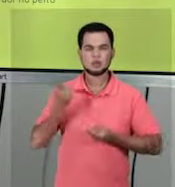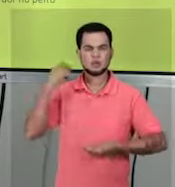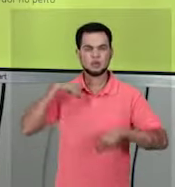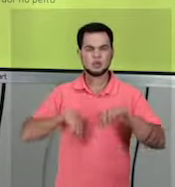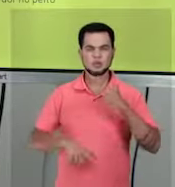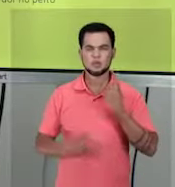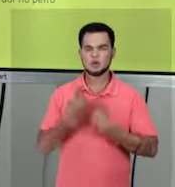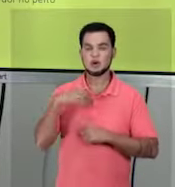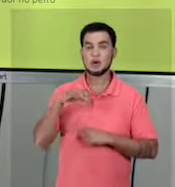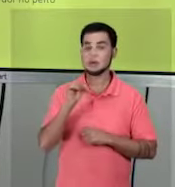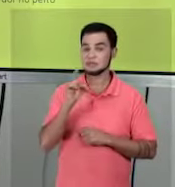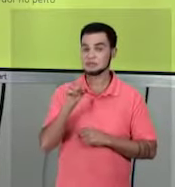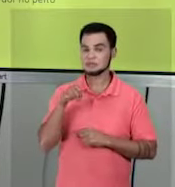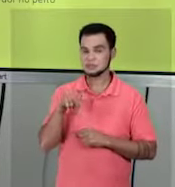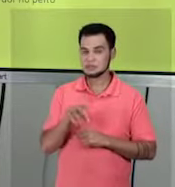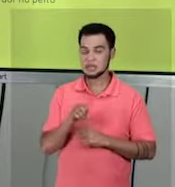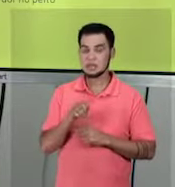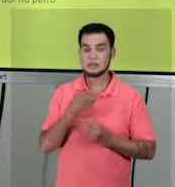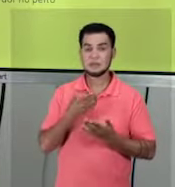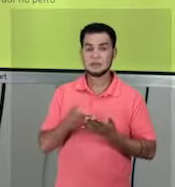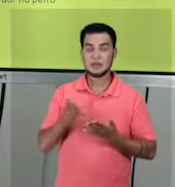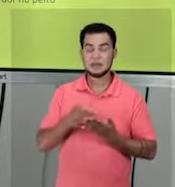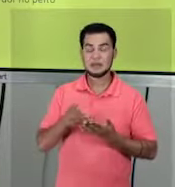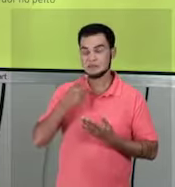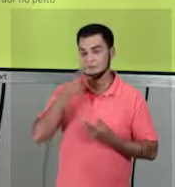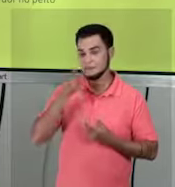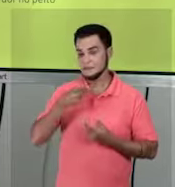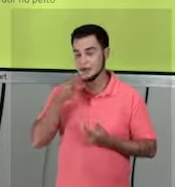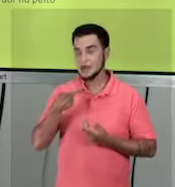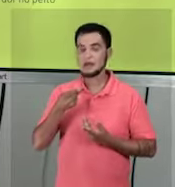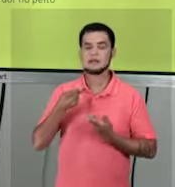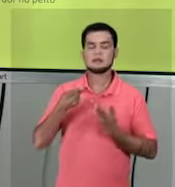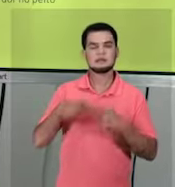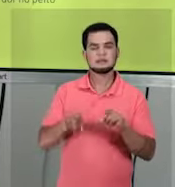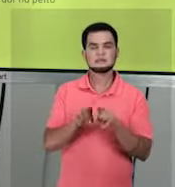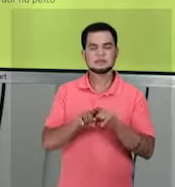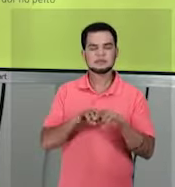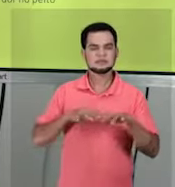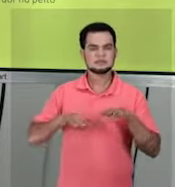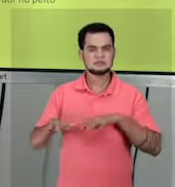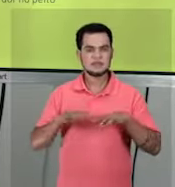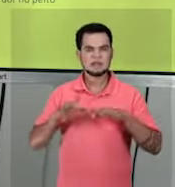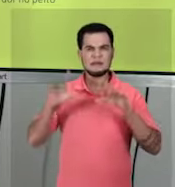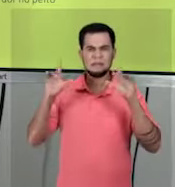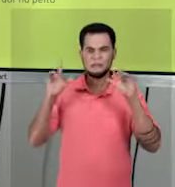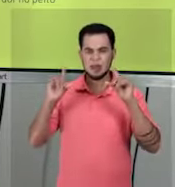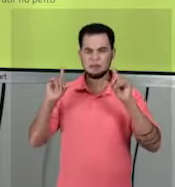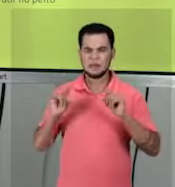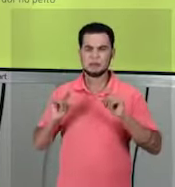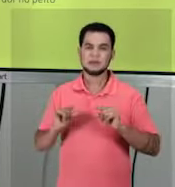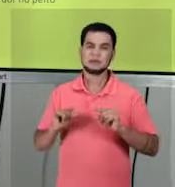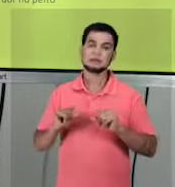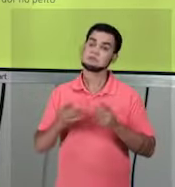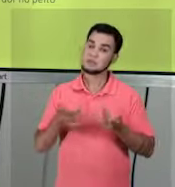dificuldade na fala, perda da fala e do movimento, que são consequências, por exemplo, da